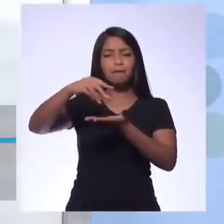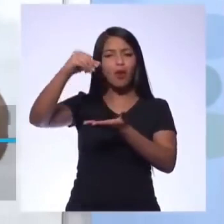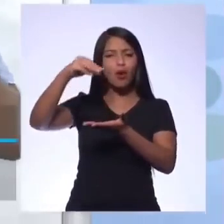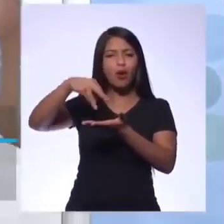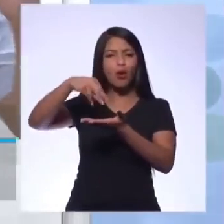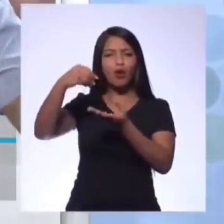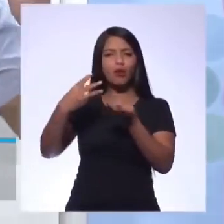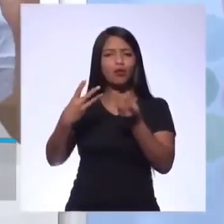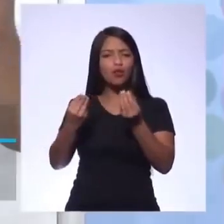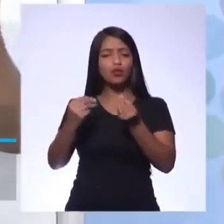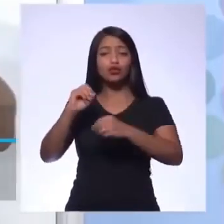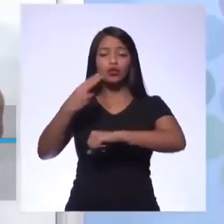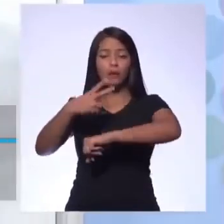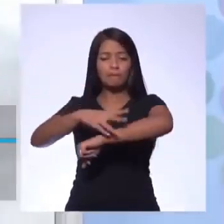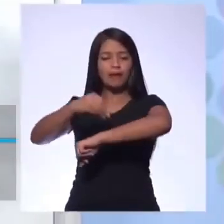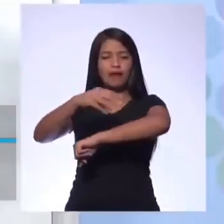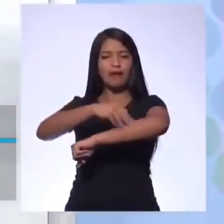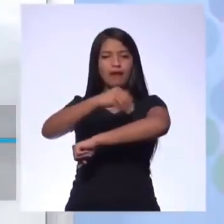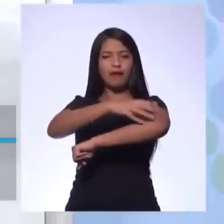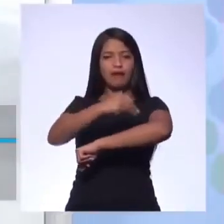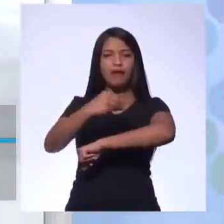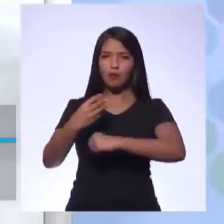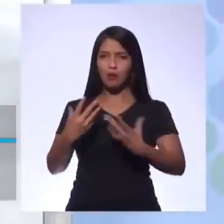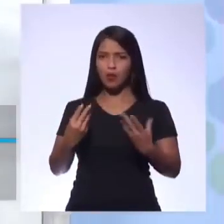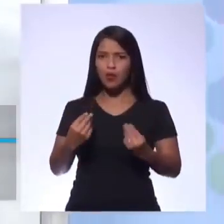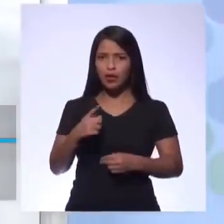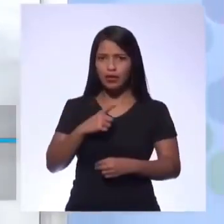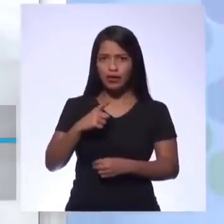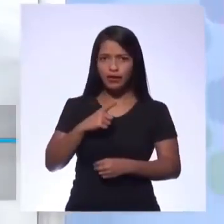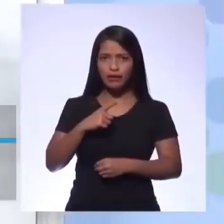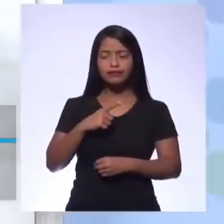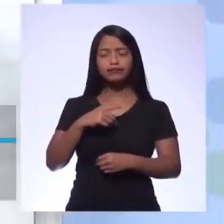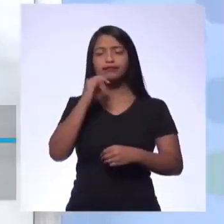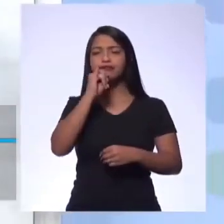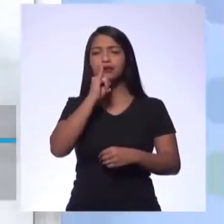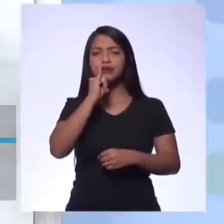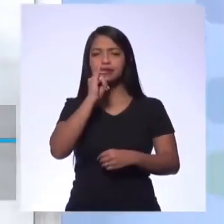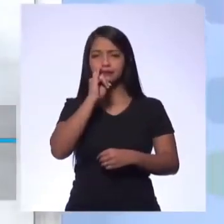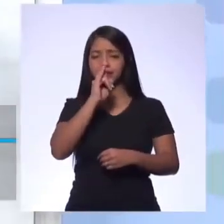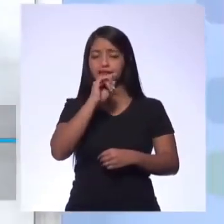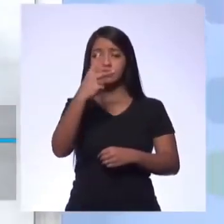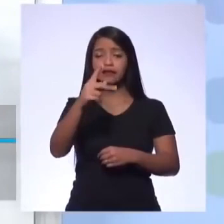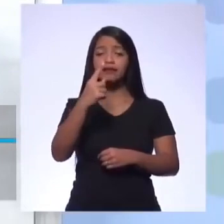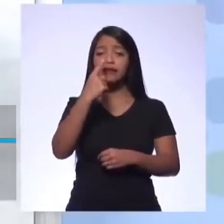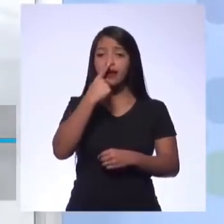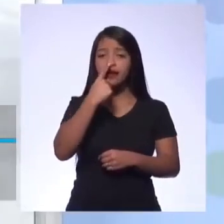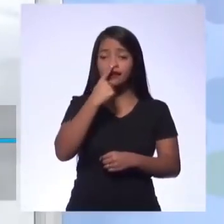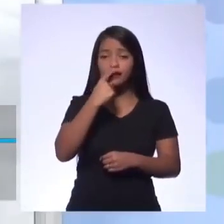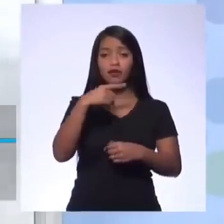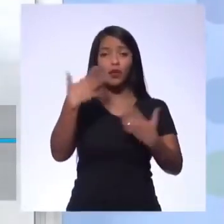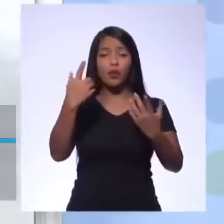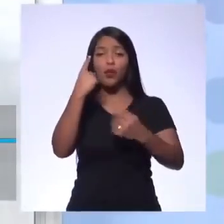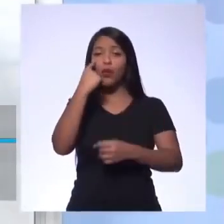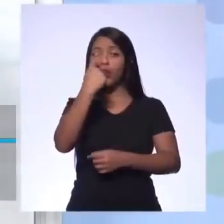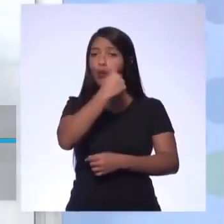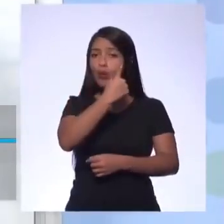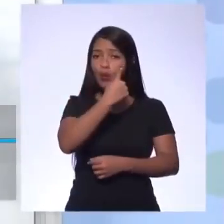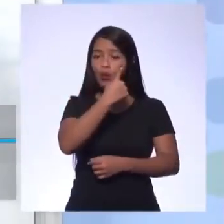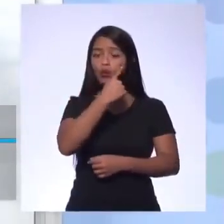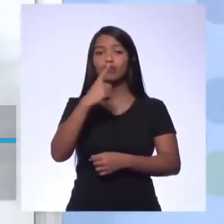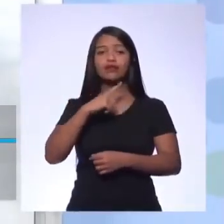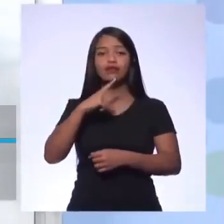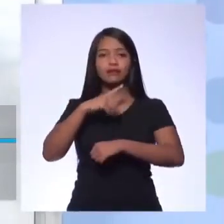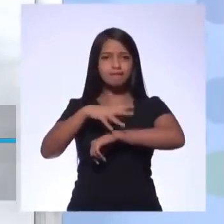partículas sólidas em suspensão, os pelinhos lá do seu nariz, ou enfim, dos olhos e tudo mais, de todo o seu corpo, eles